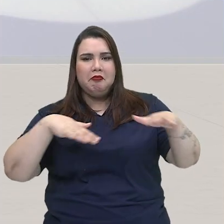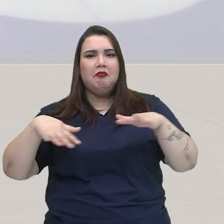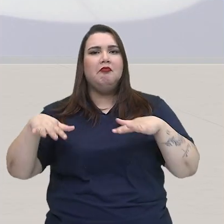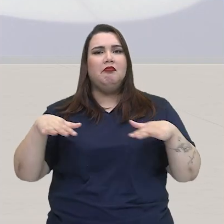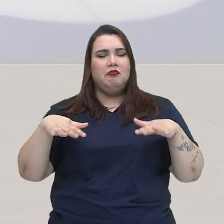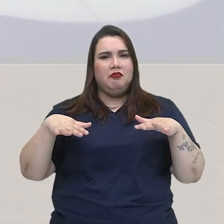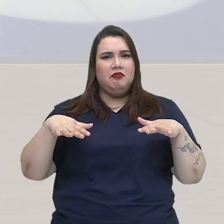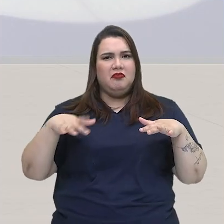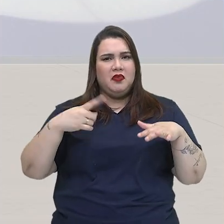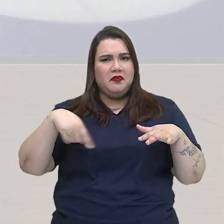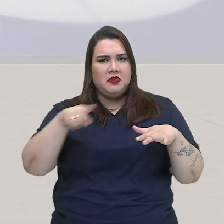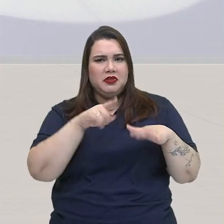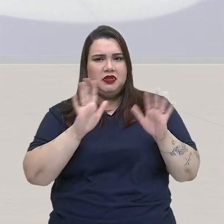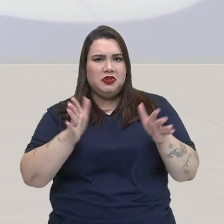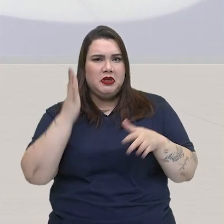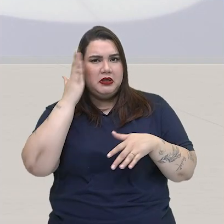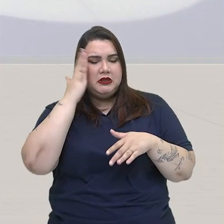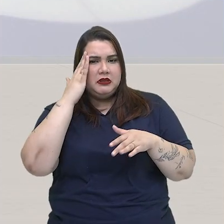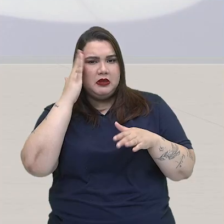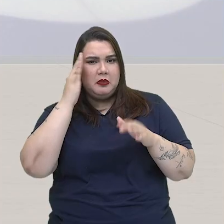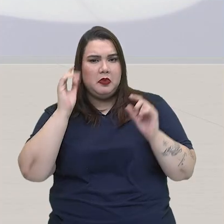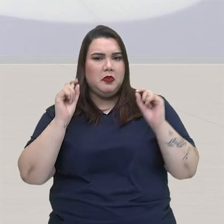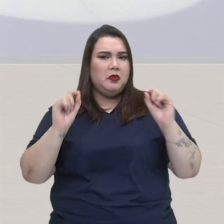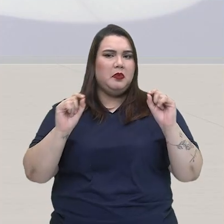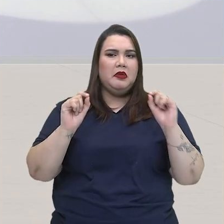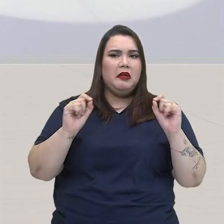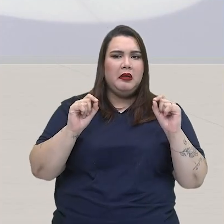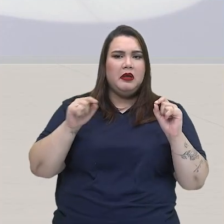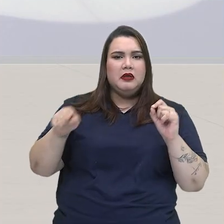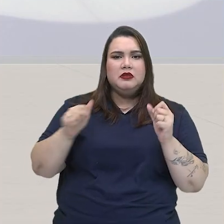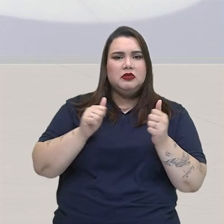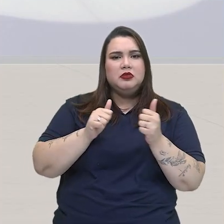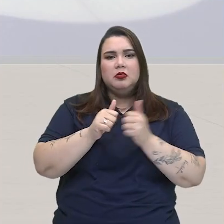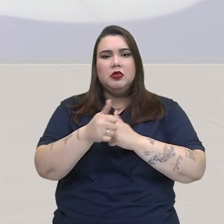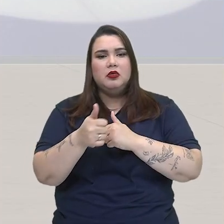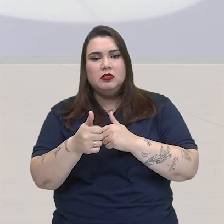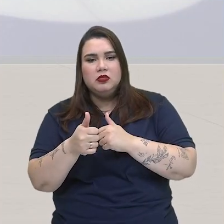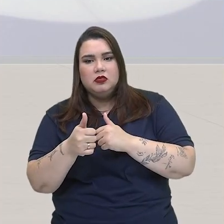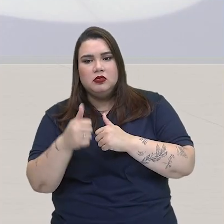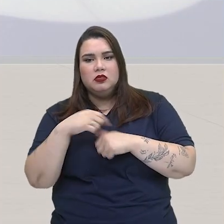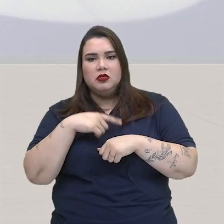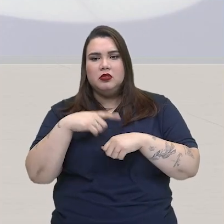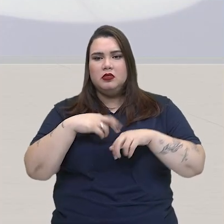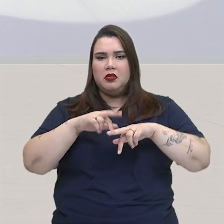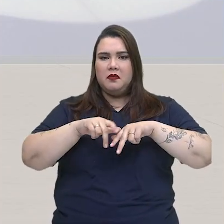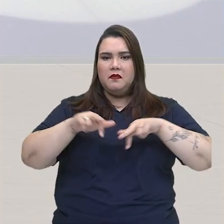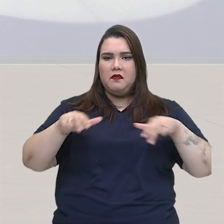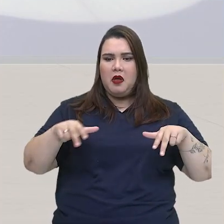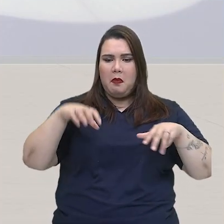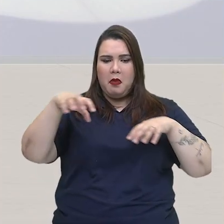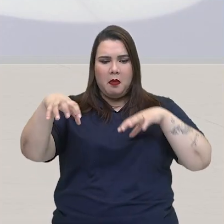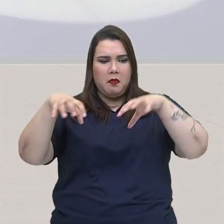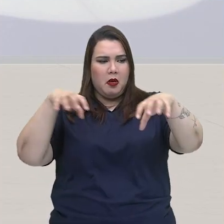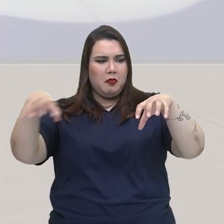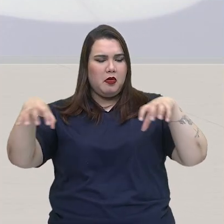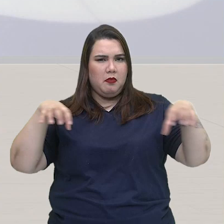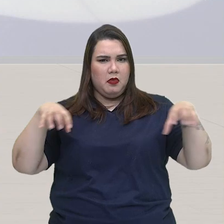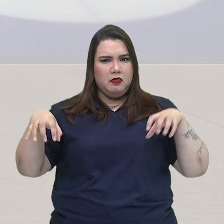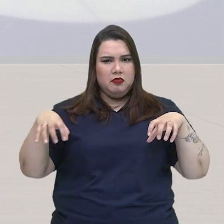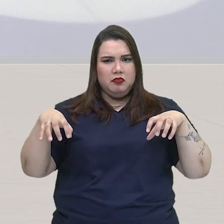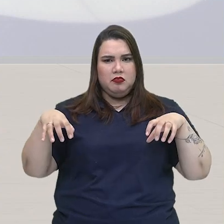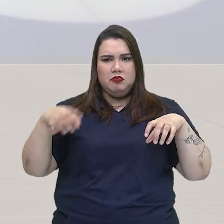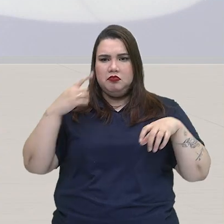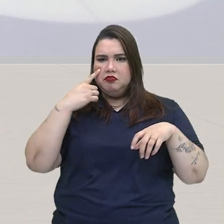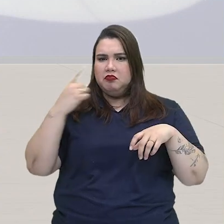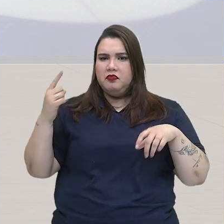que precisa ser feito aqui? Tem vários objetos aqui, vocês conseguem identificar o que é? Se não, não